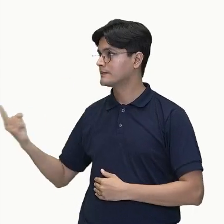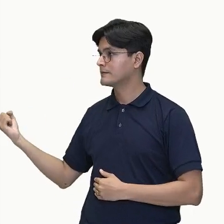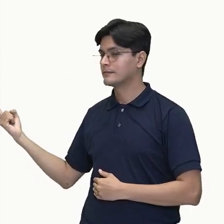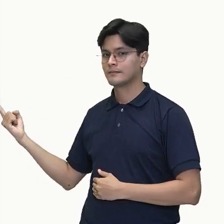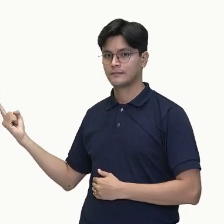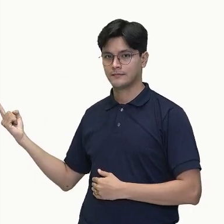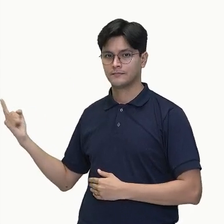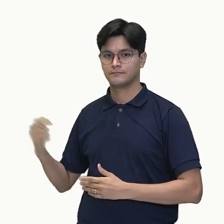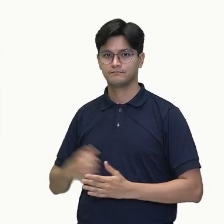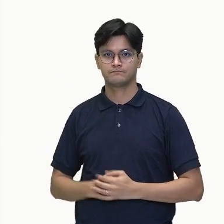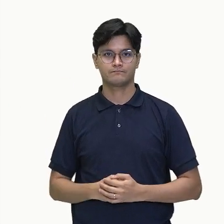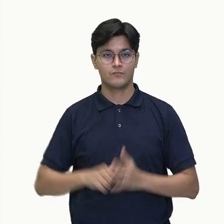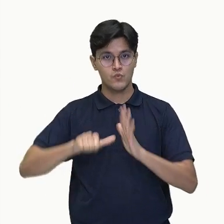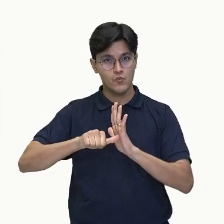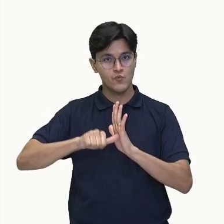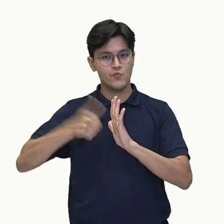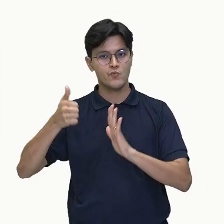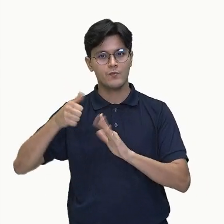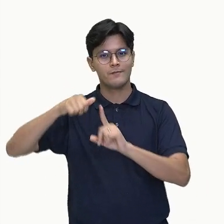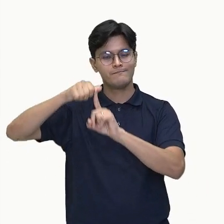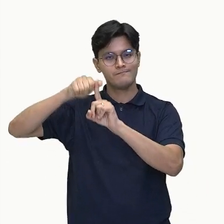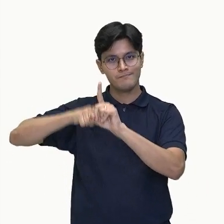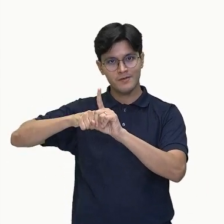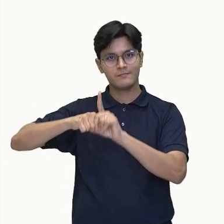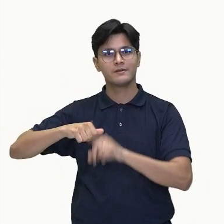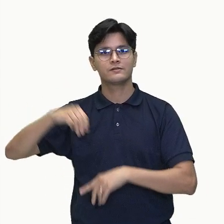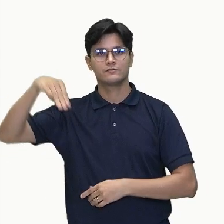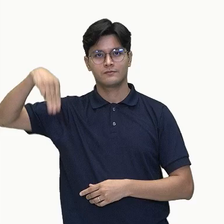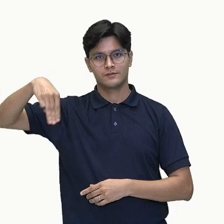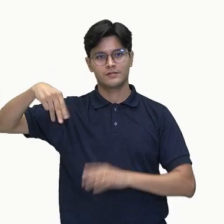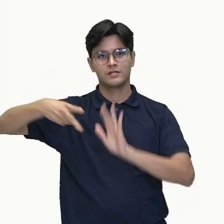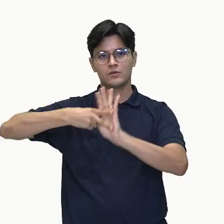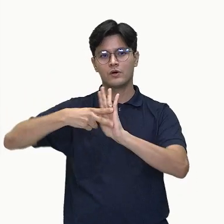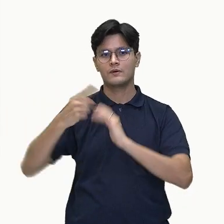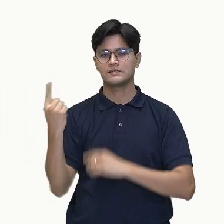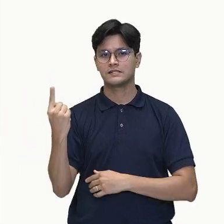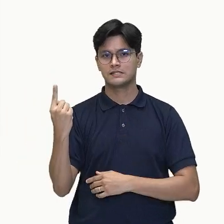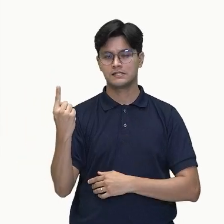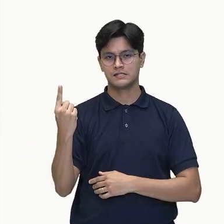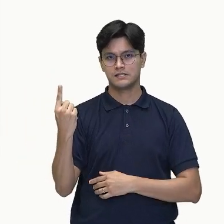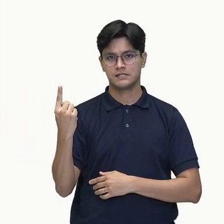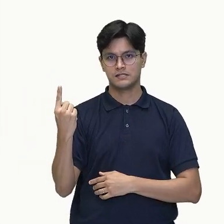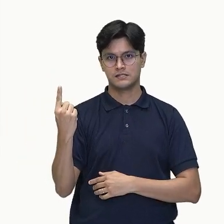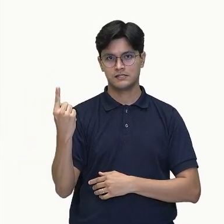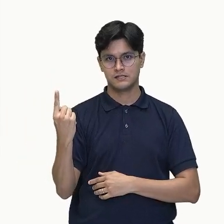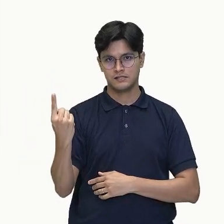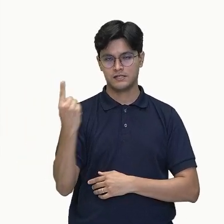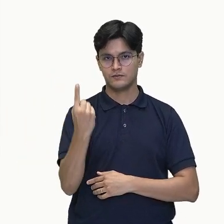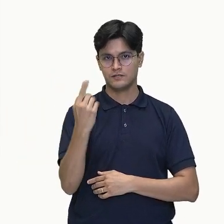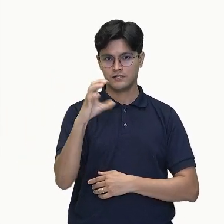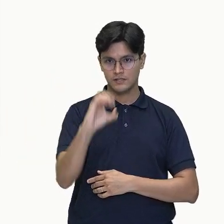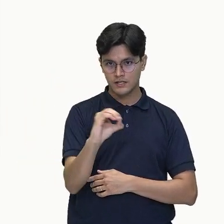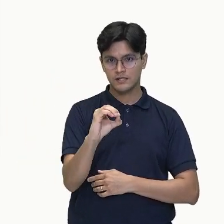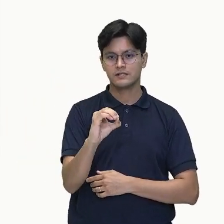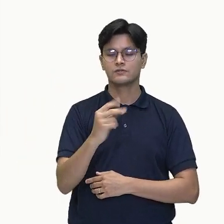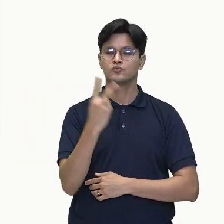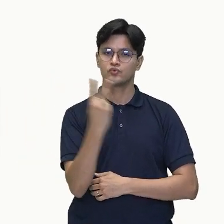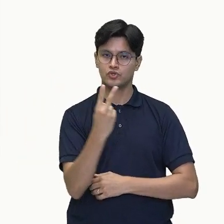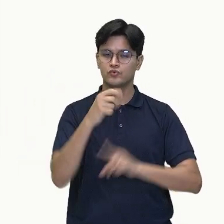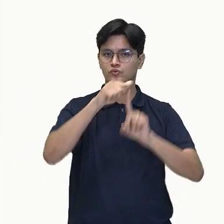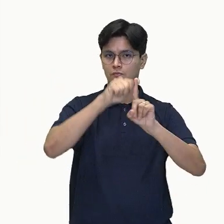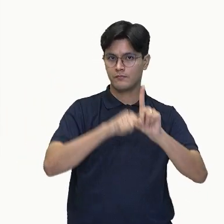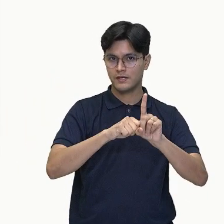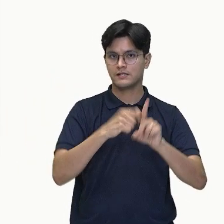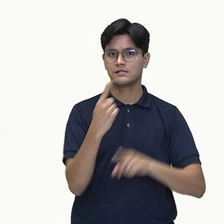valor de montante igual a R$ 110, no segundo mês, R$ 121, terceiro